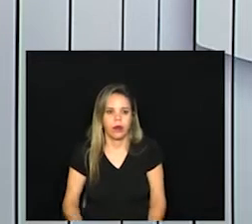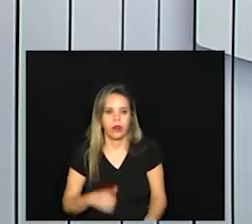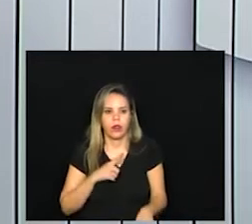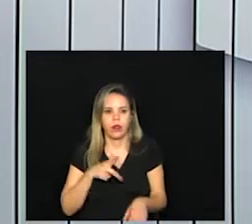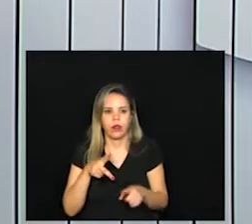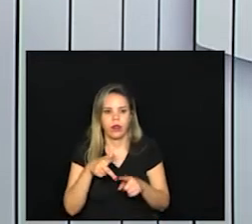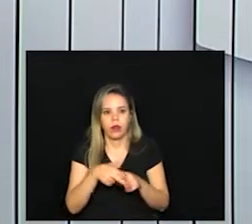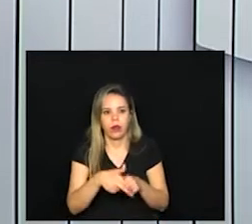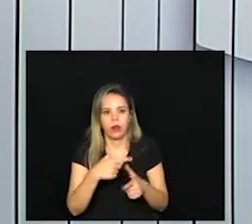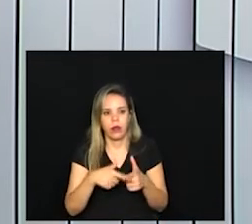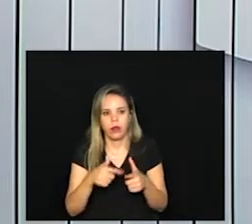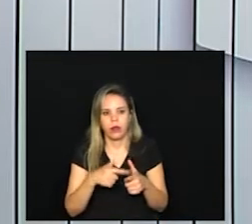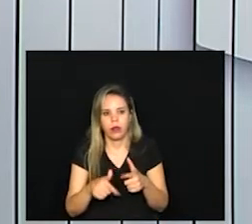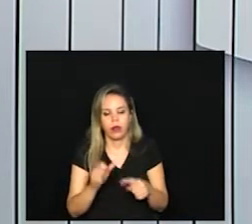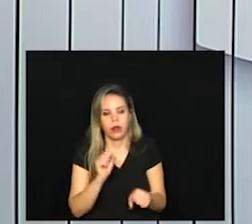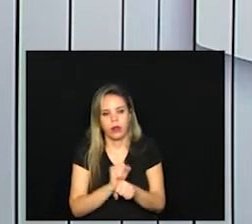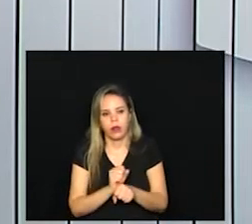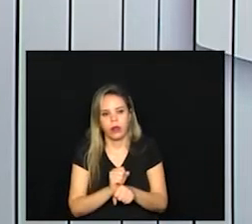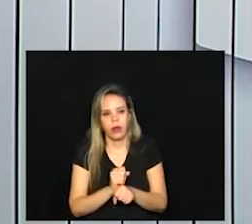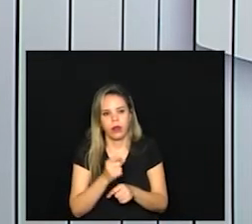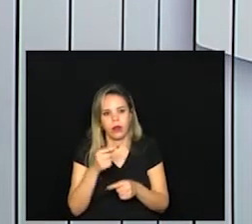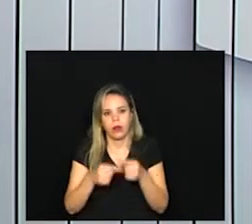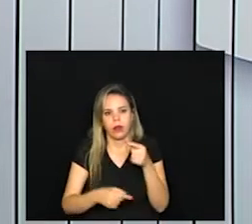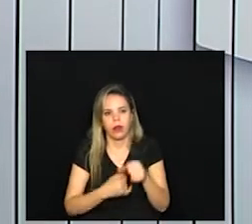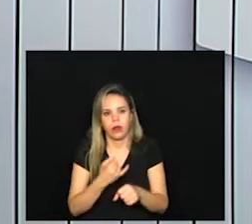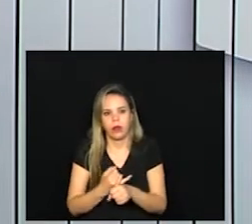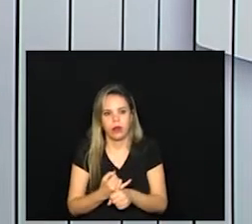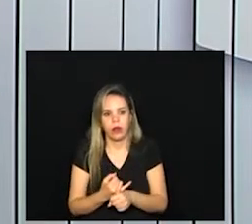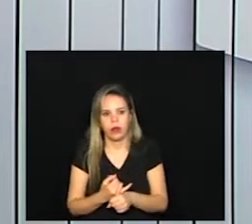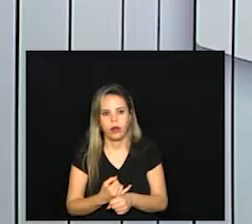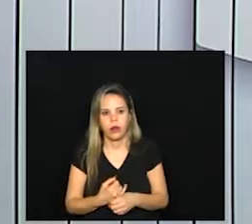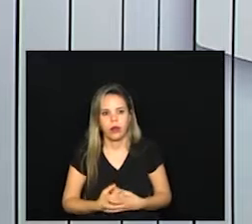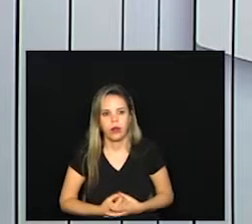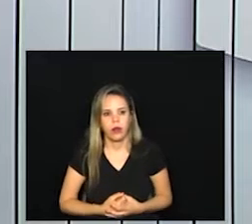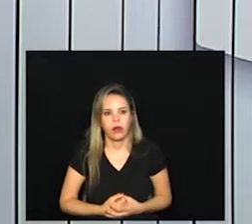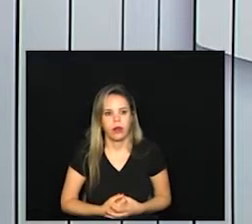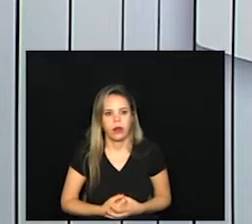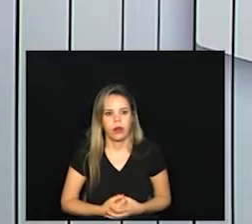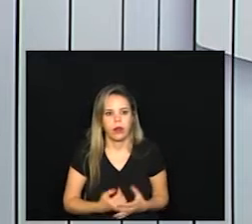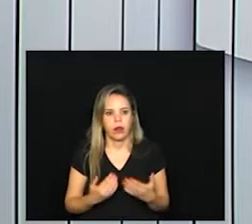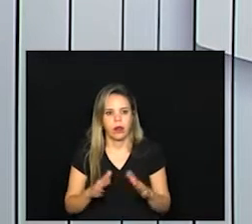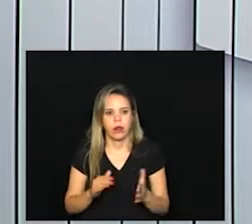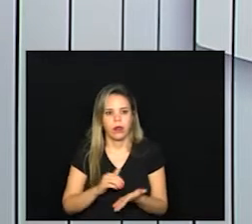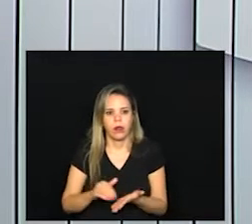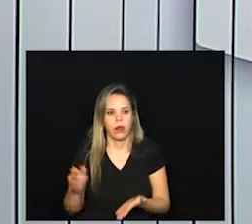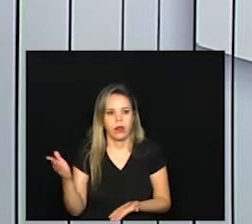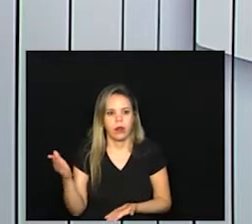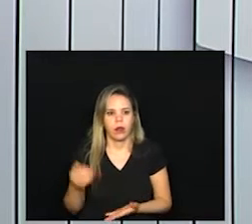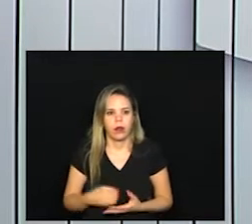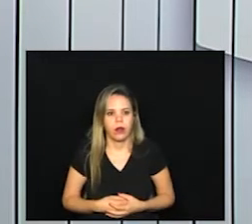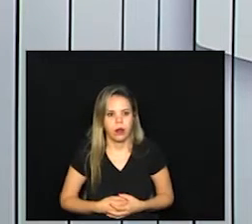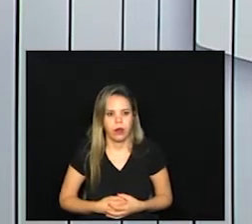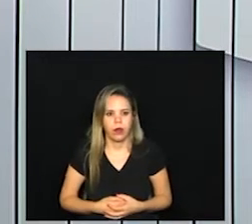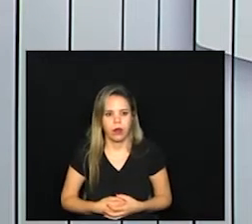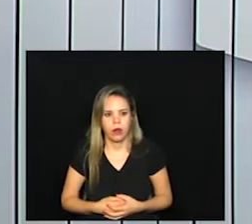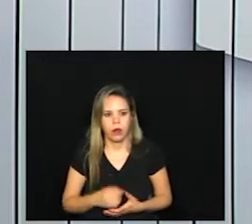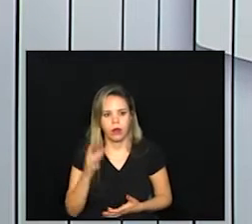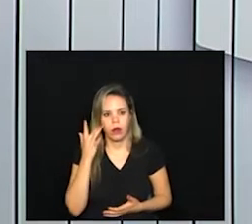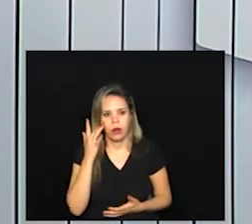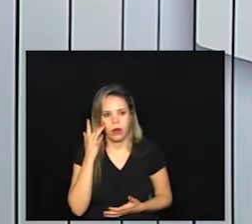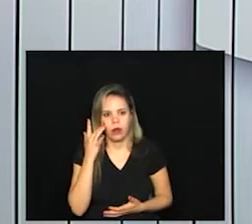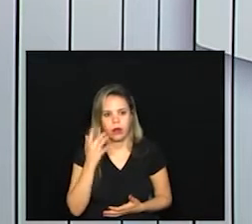um pequeno problema, então, no sinal do nosso também link. Será nós estávamos conversando aberto no com final de semana. Pra... Eu acho